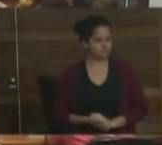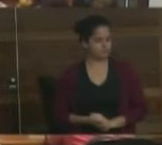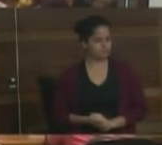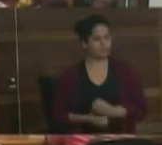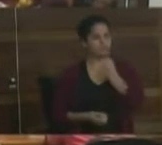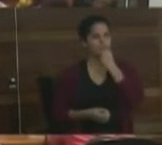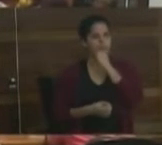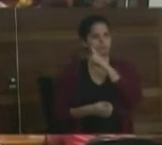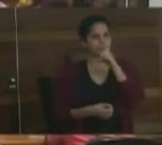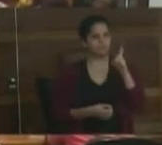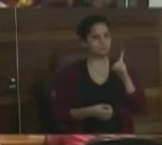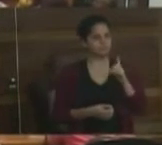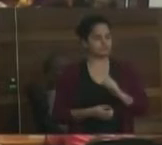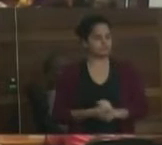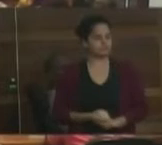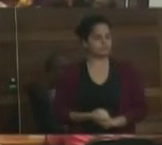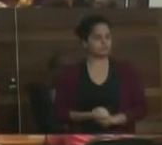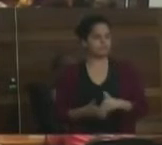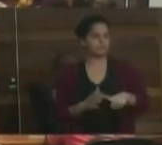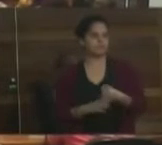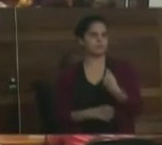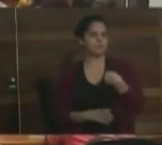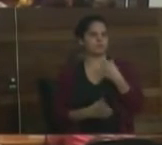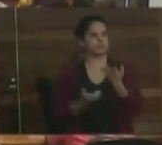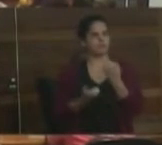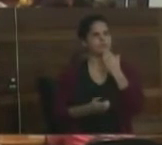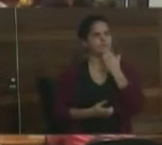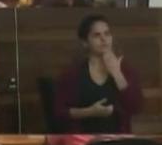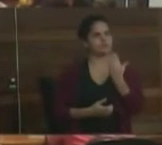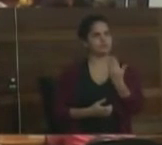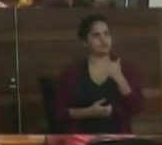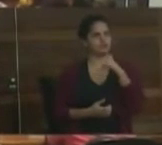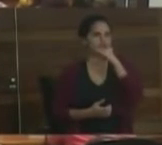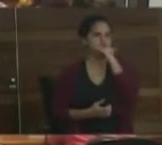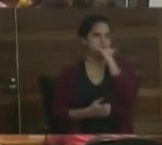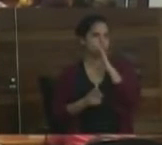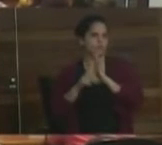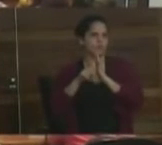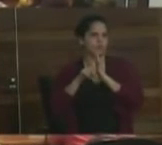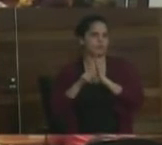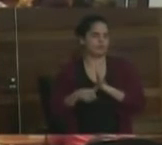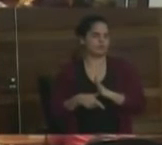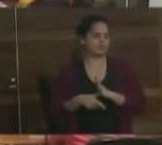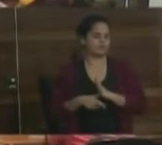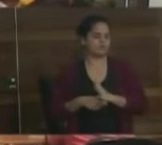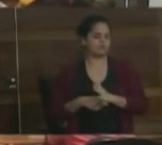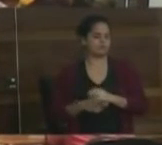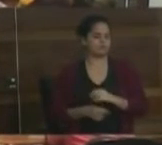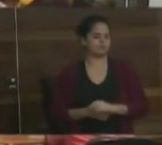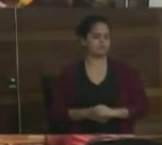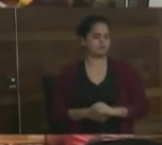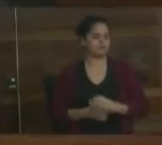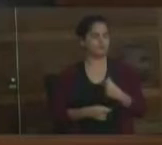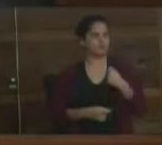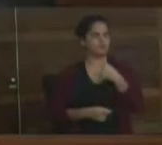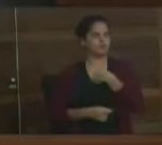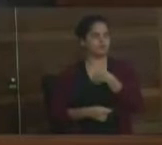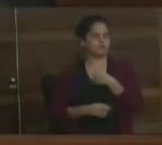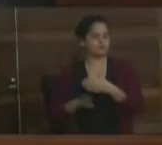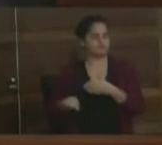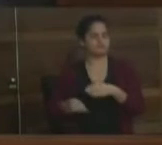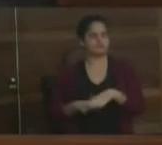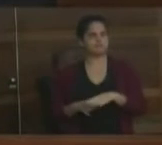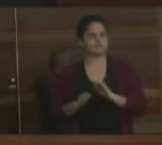bom dia é primeiro gostaria de pedir desculpa pela pelo atraso eu sair cedo mas no meio do caminho envolvendo os